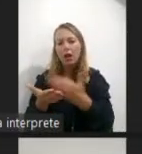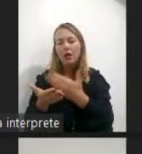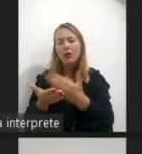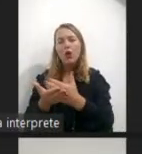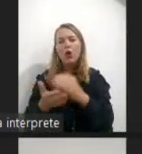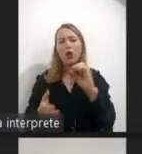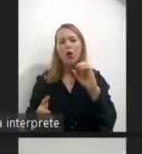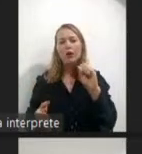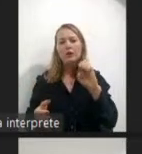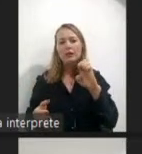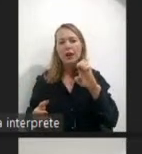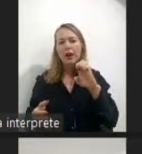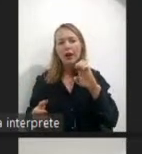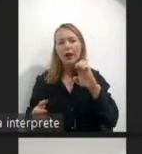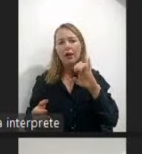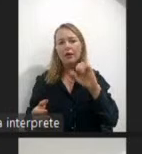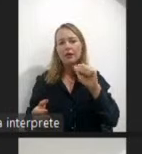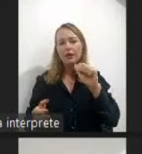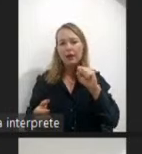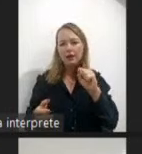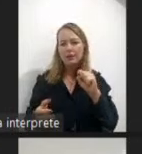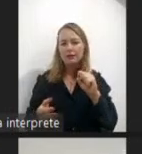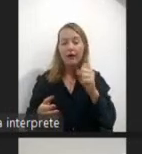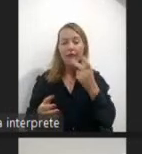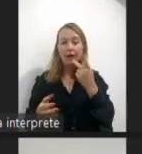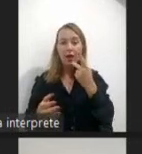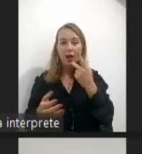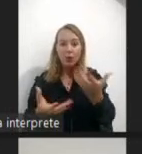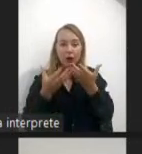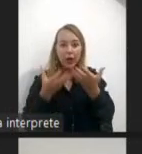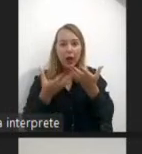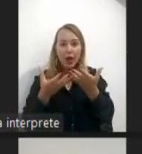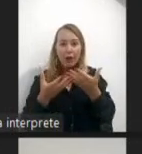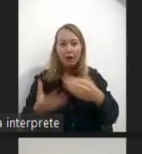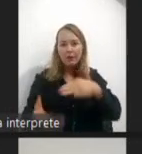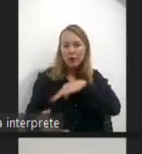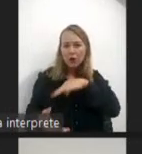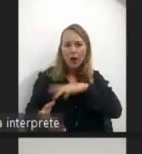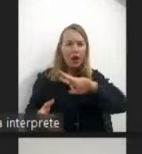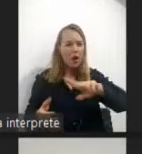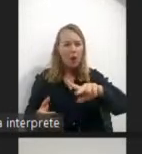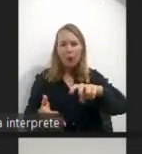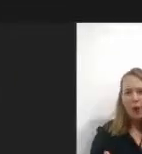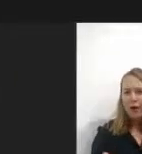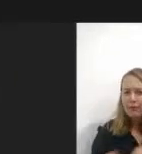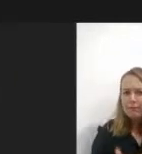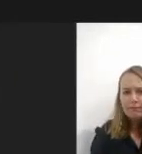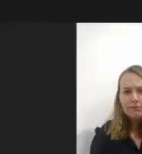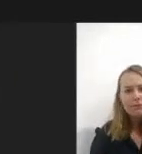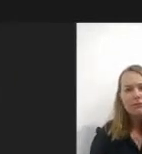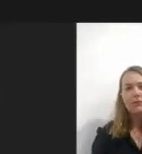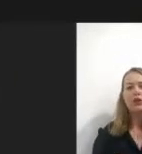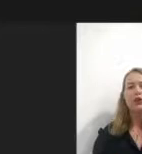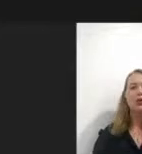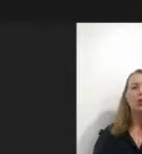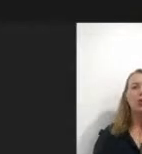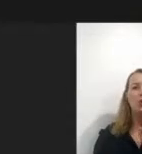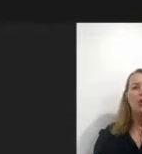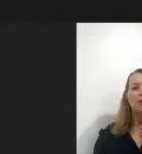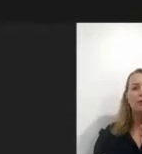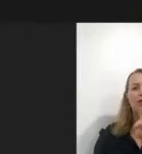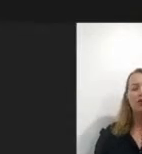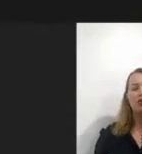diz: porque eu quero a misericórdia e não o sacrifício, e o conhecimento de Deus mais do que os